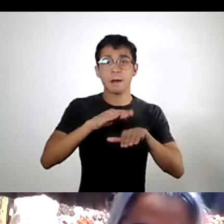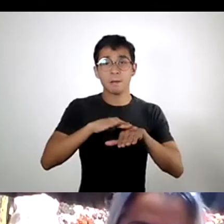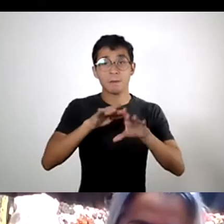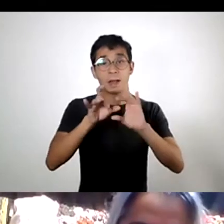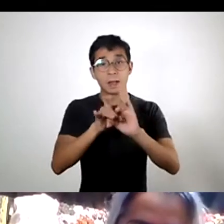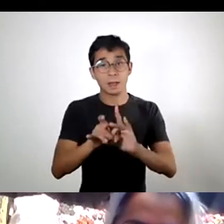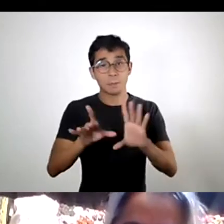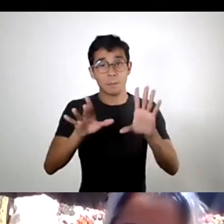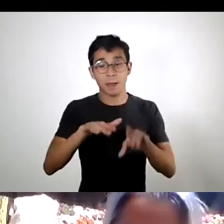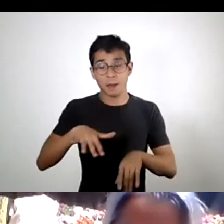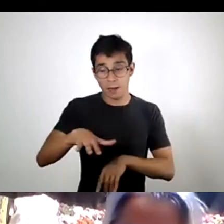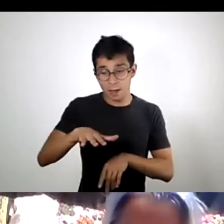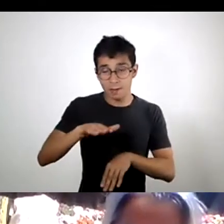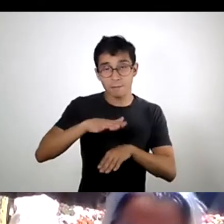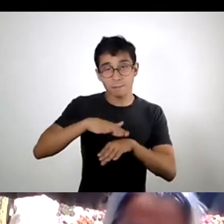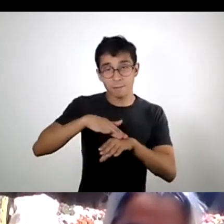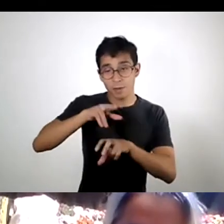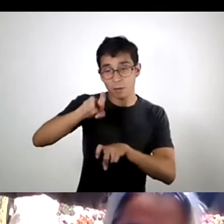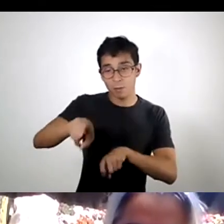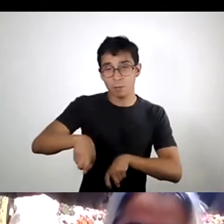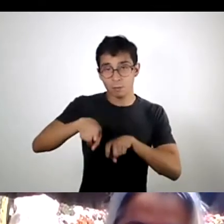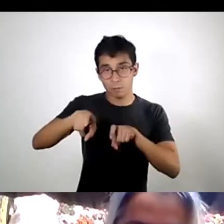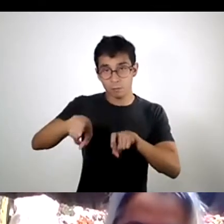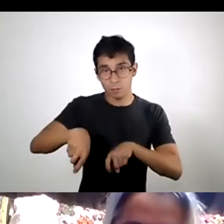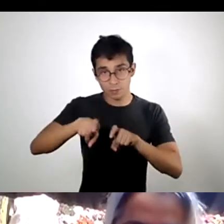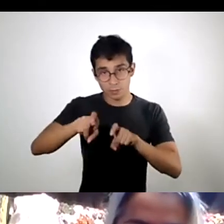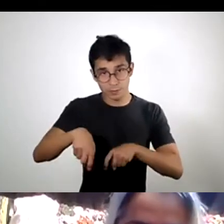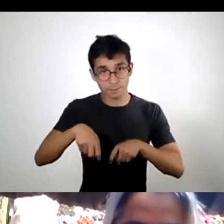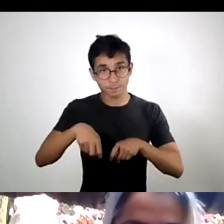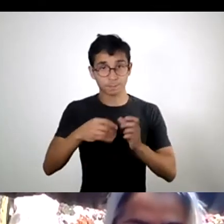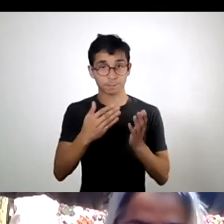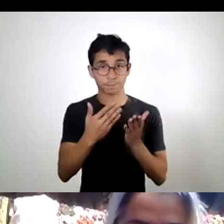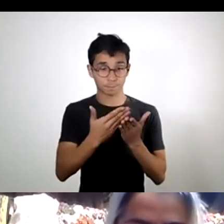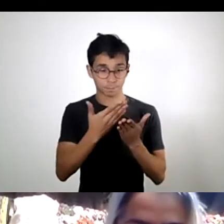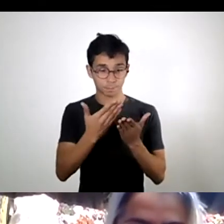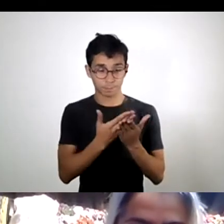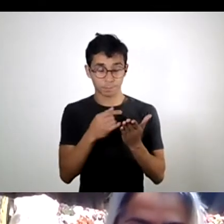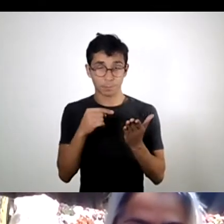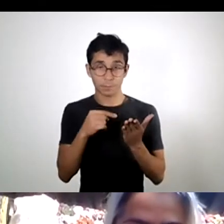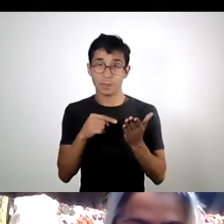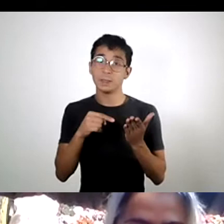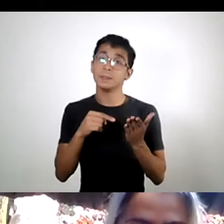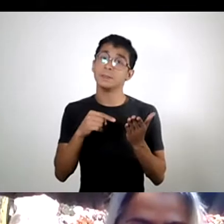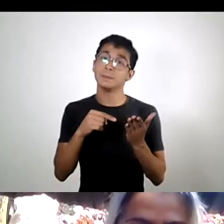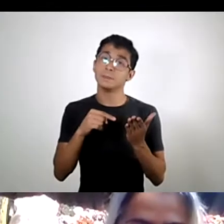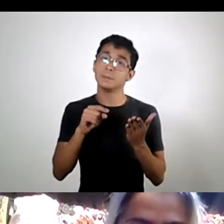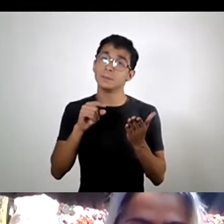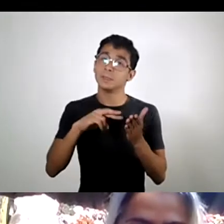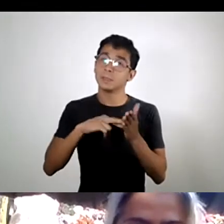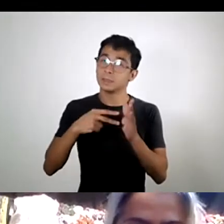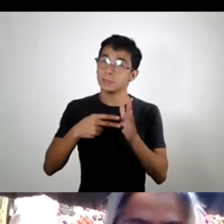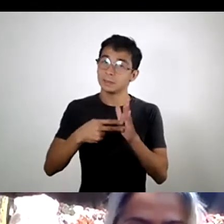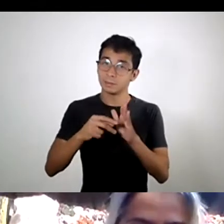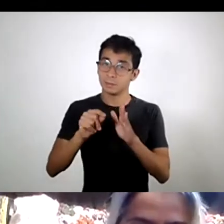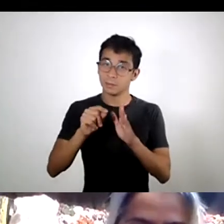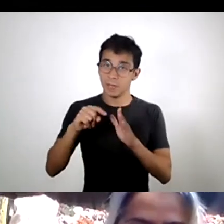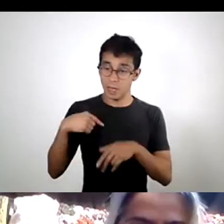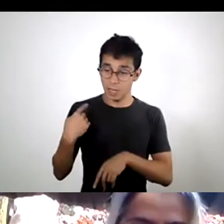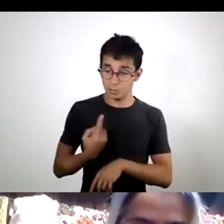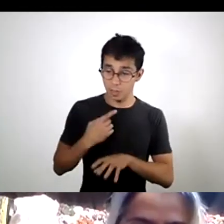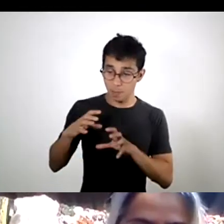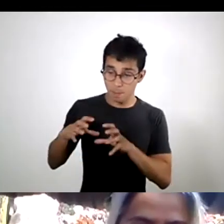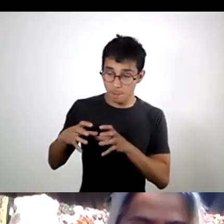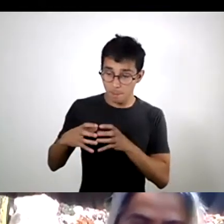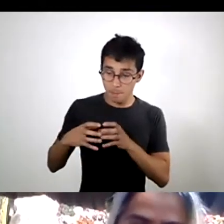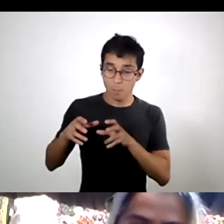roça, né? E aí eu digo que o livro, ele faz parte também de uma reivindicação dos povos e